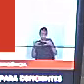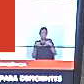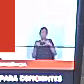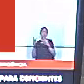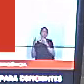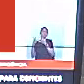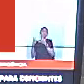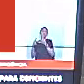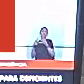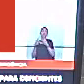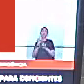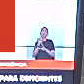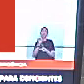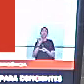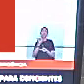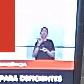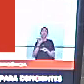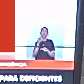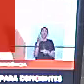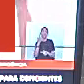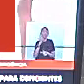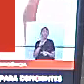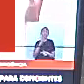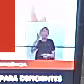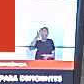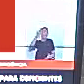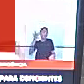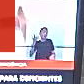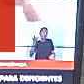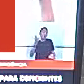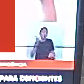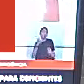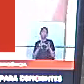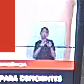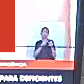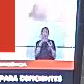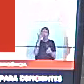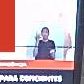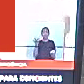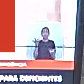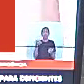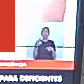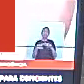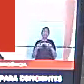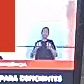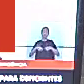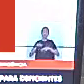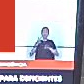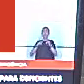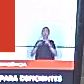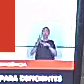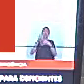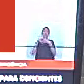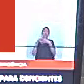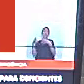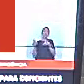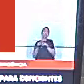só vou conseguir ter acesso a ela talvez amanhã, de acordo com a grade de horário do atendente que for me atender lá no